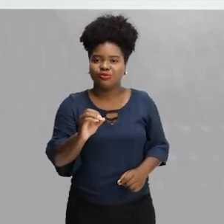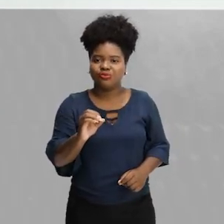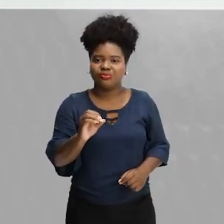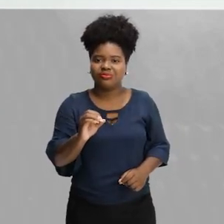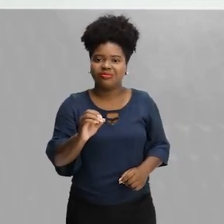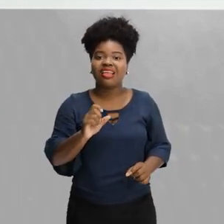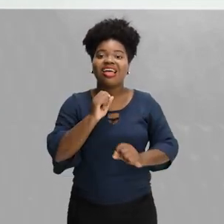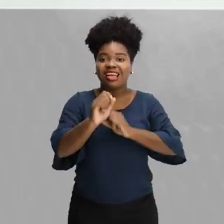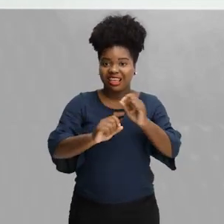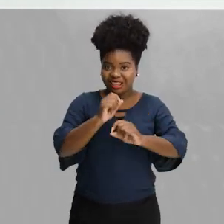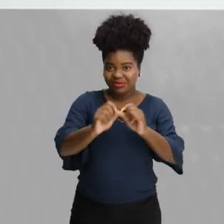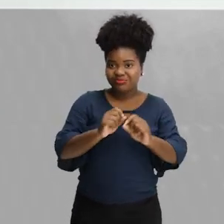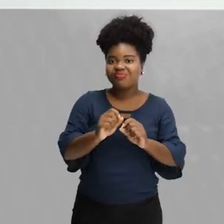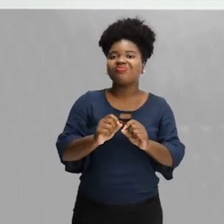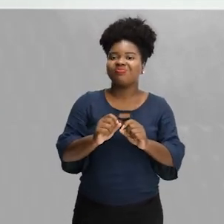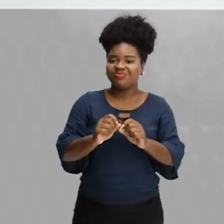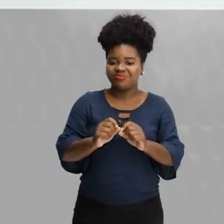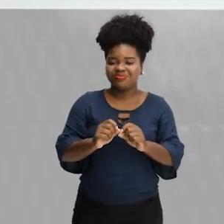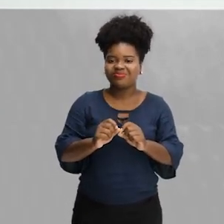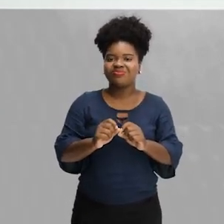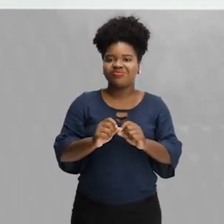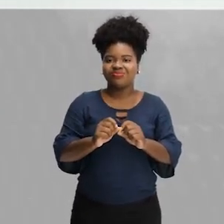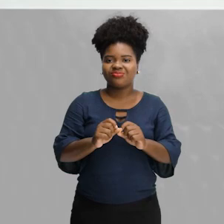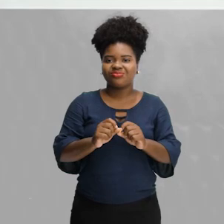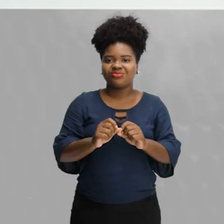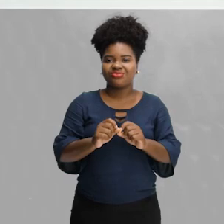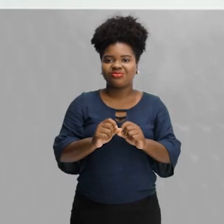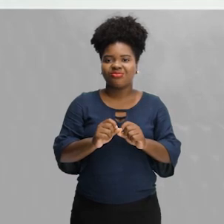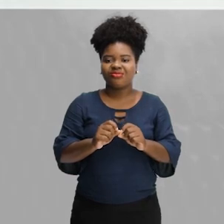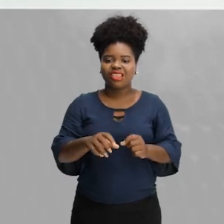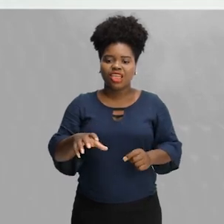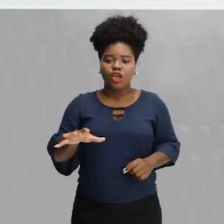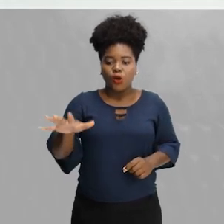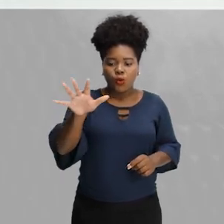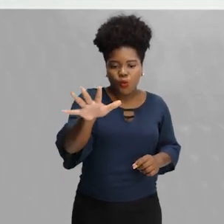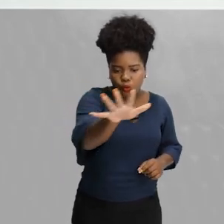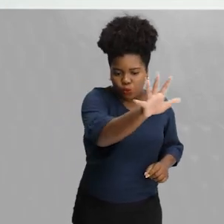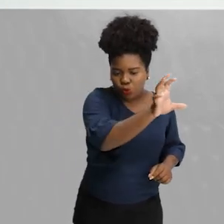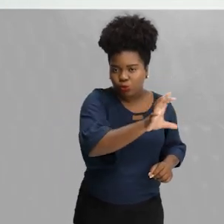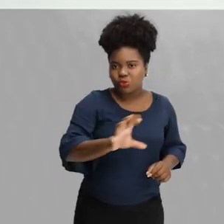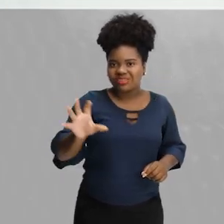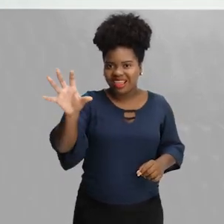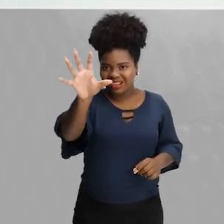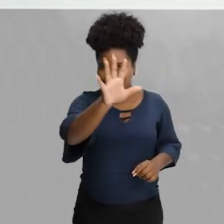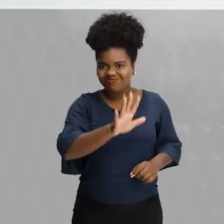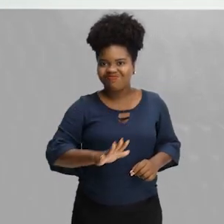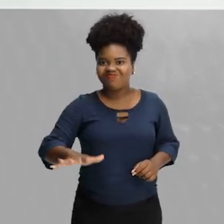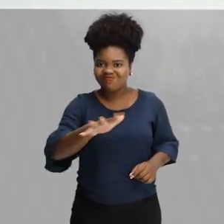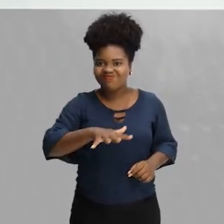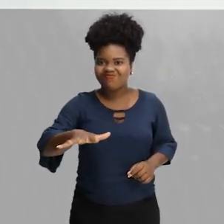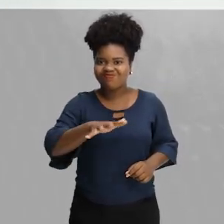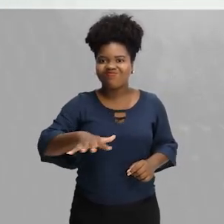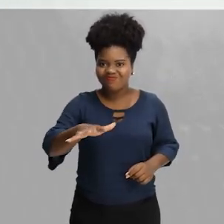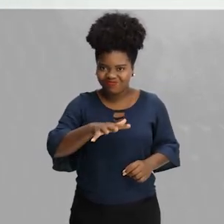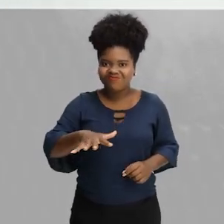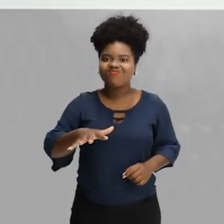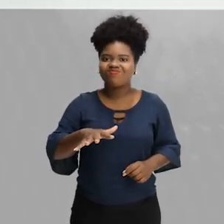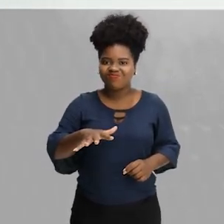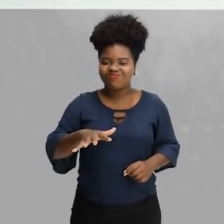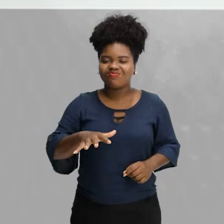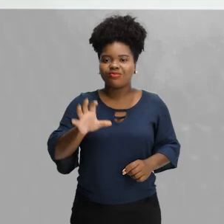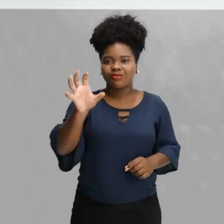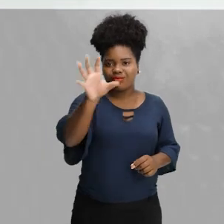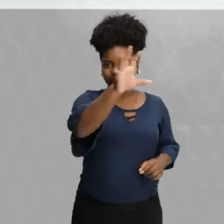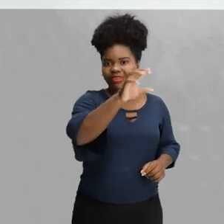maranhenses. Sabe por quê? Porque o território maranhense foi ocupado por várias vertentes. E uma delas é o do sul do Maranhão. Mas isso